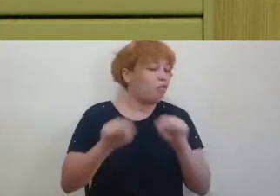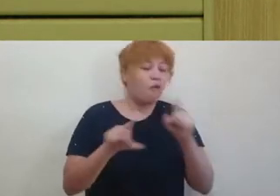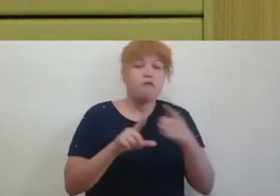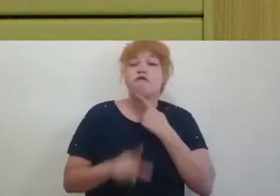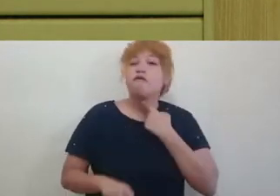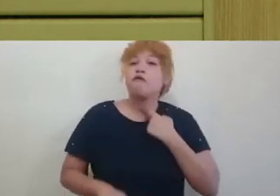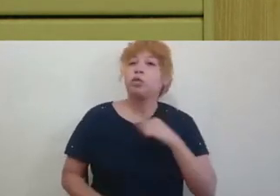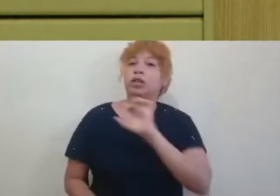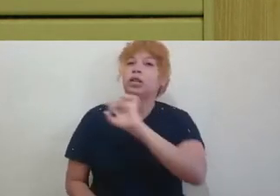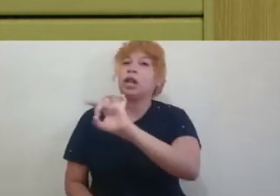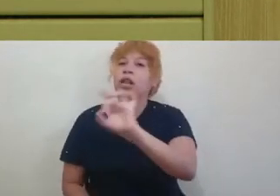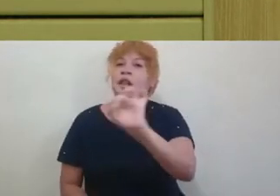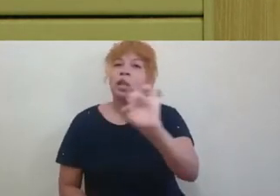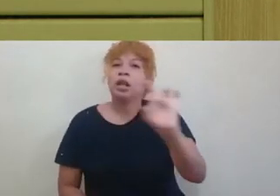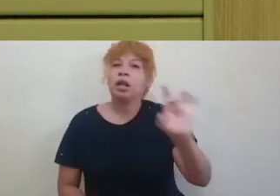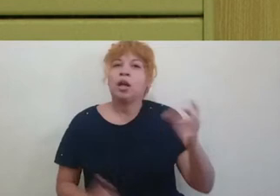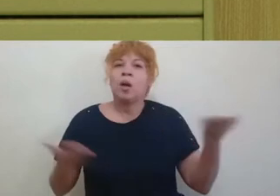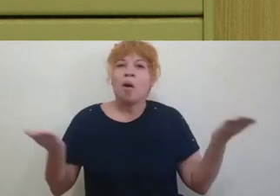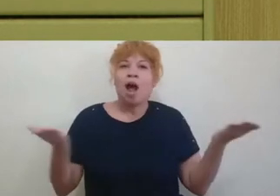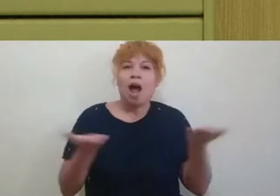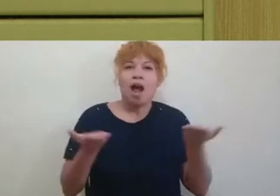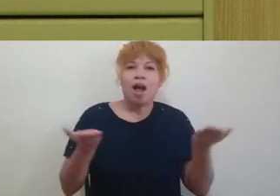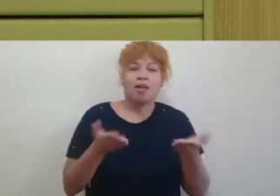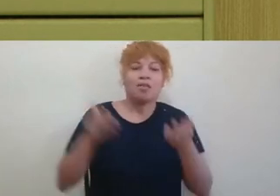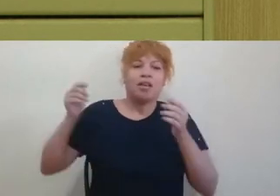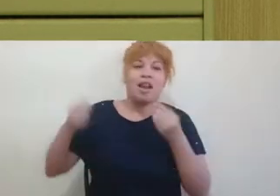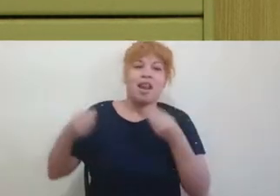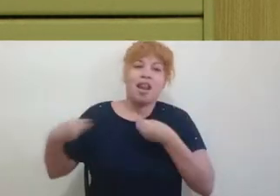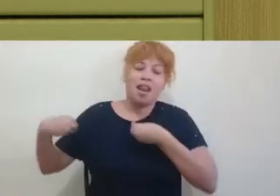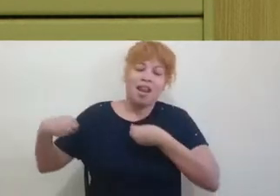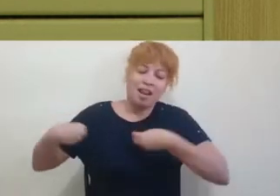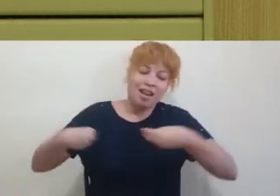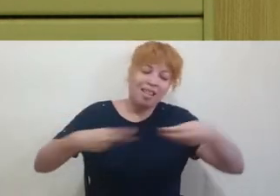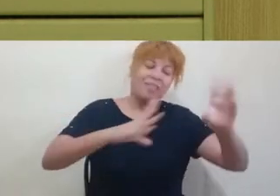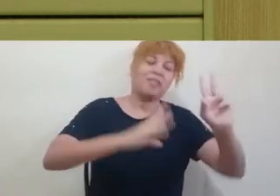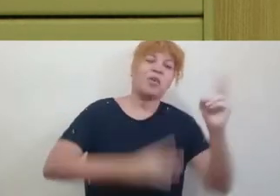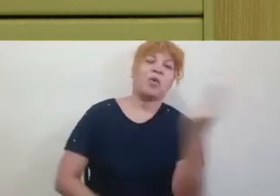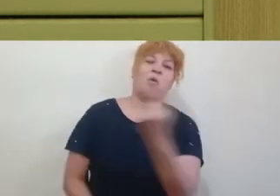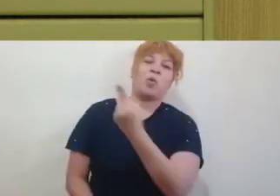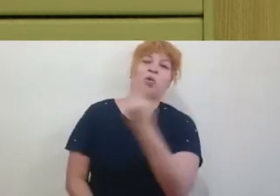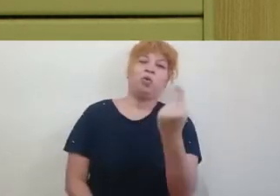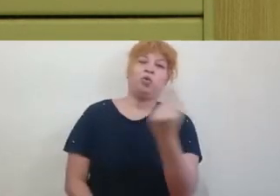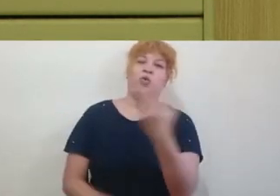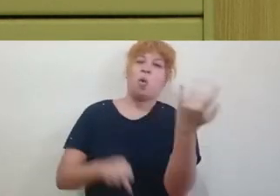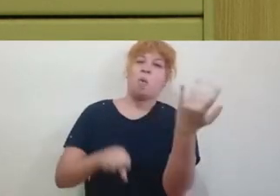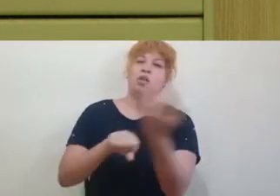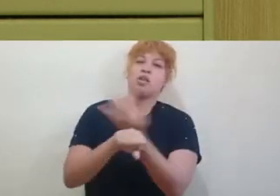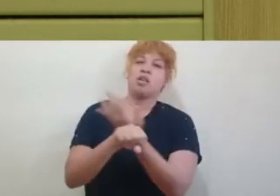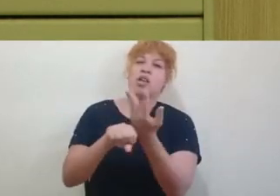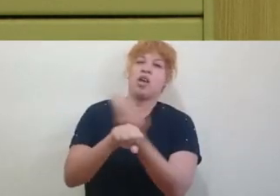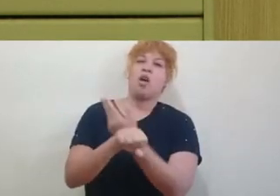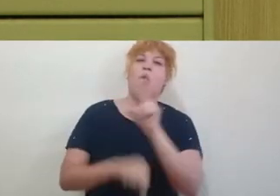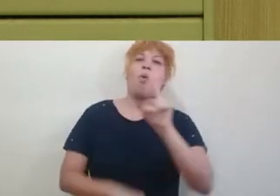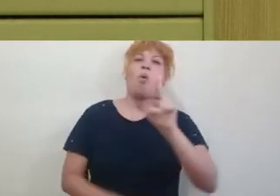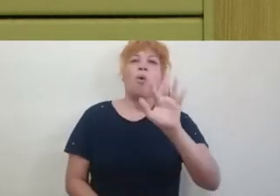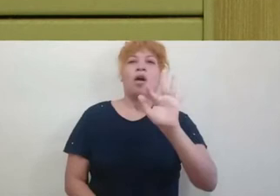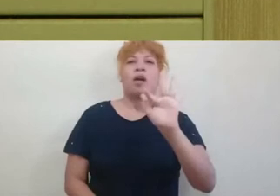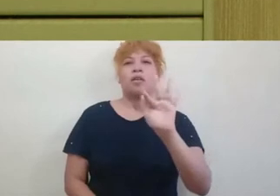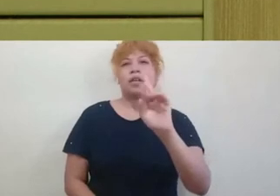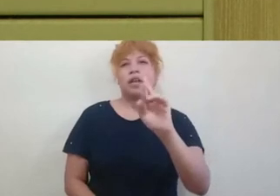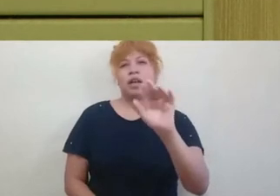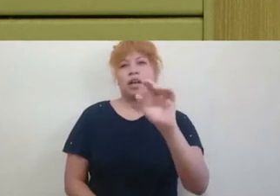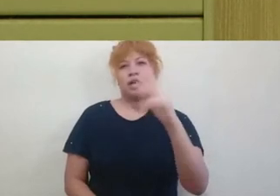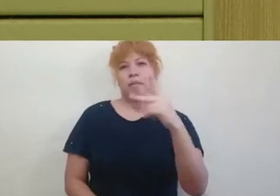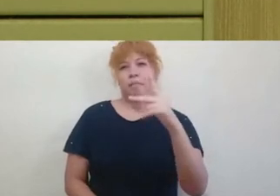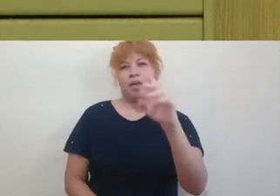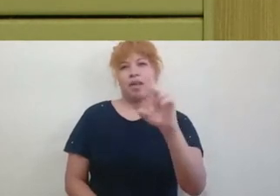Brevemente, estaremos aqui com vocês numa cerimônia presencial, com certeza. Mas essa cerimônia